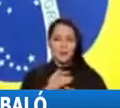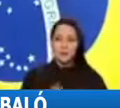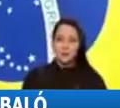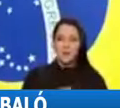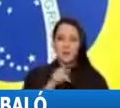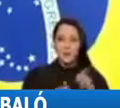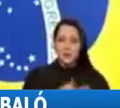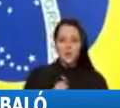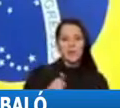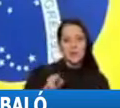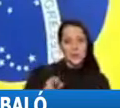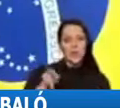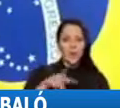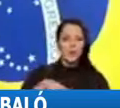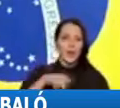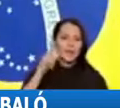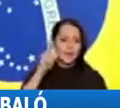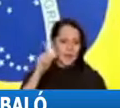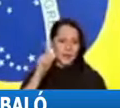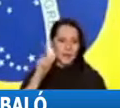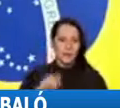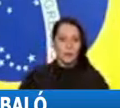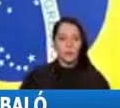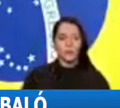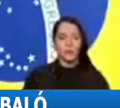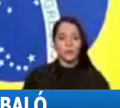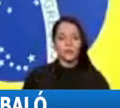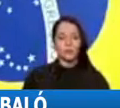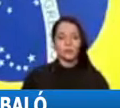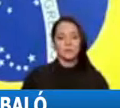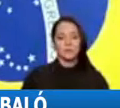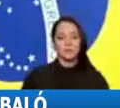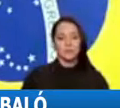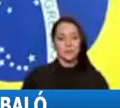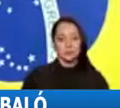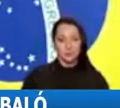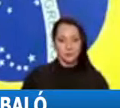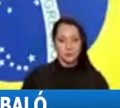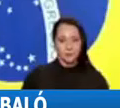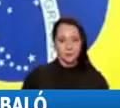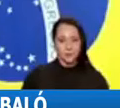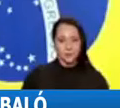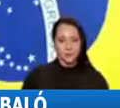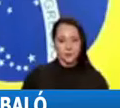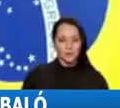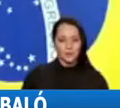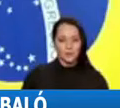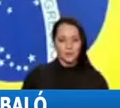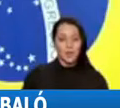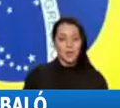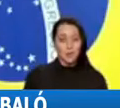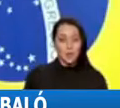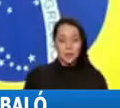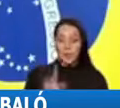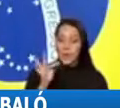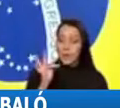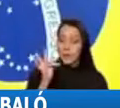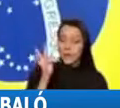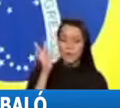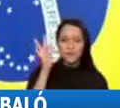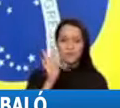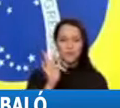povo irmao da guiné-bissau E também o futuro de cooperação entre a guiné-bissau